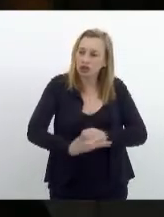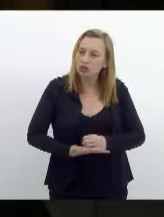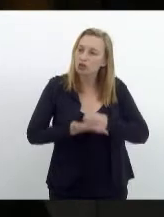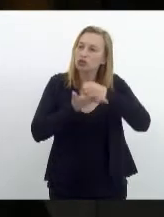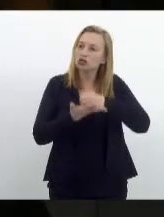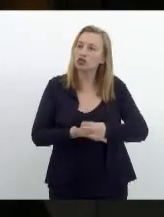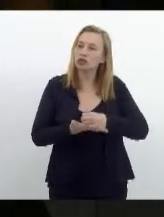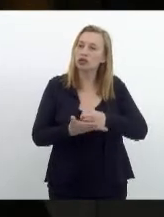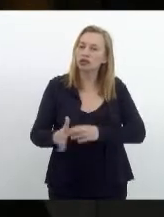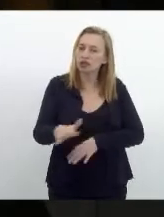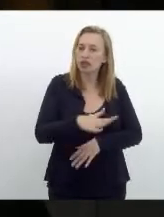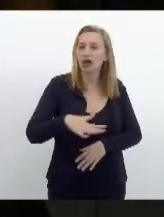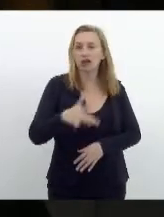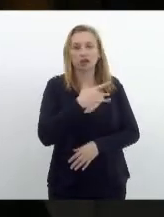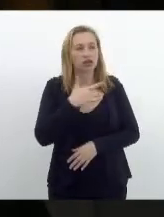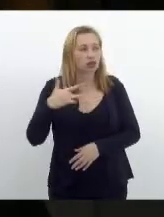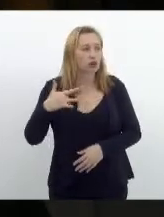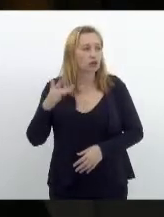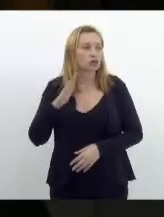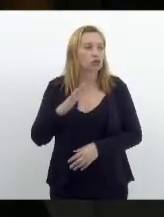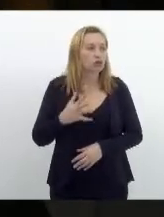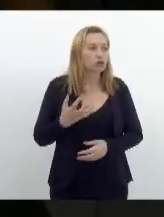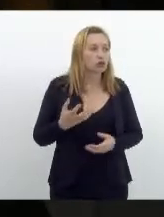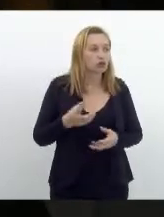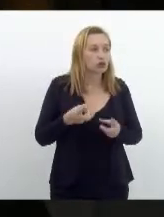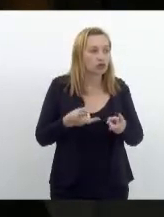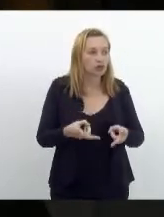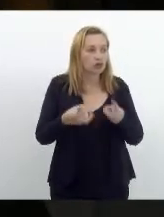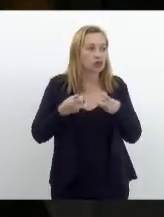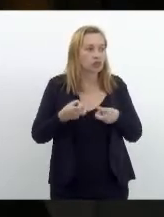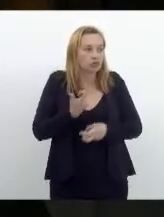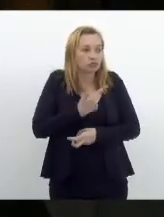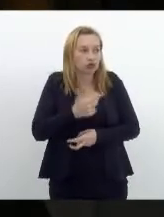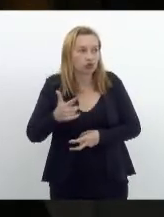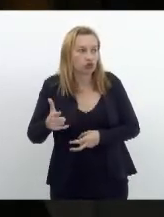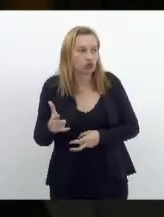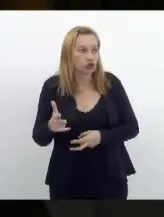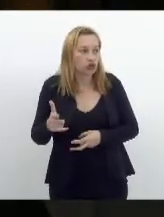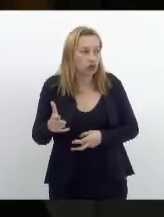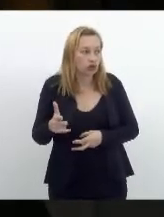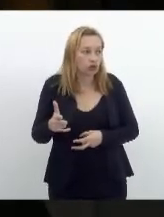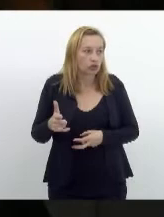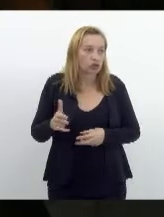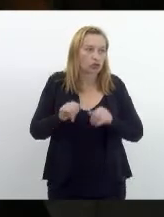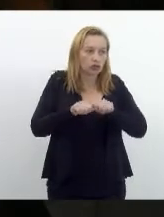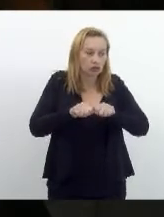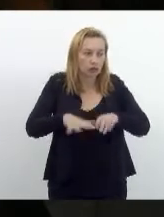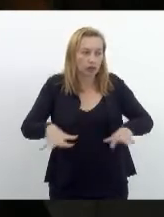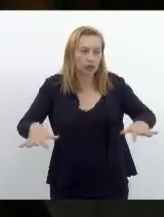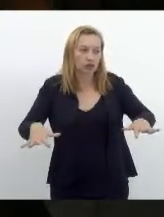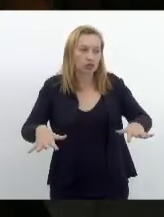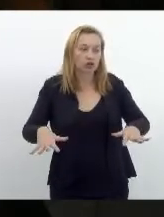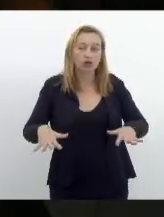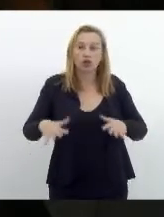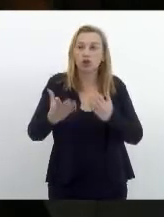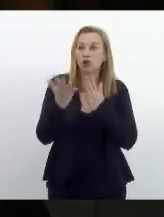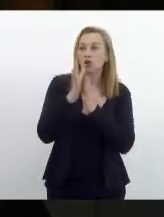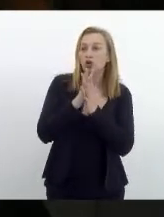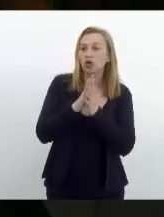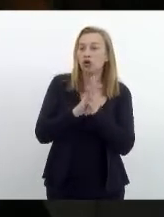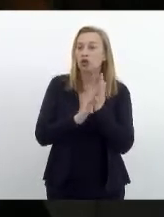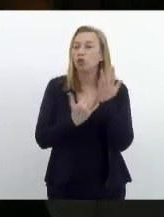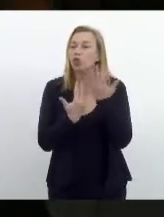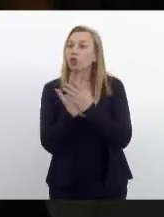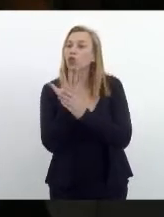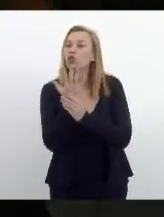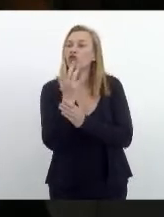no campo da saúde aqui, como a gente percebeu que não tínhamos quando da pandemia, Lucinha, até luvas, até